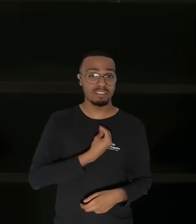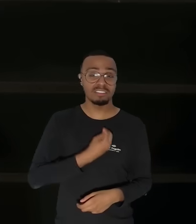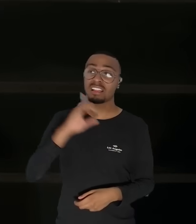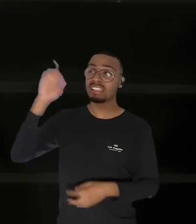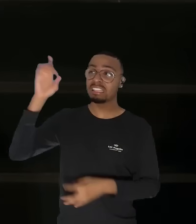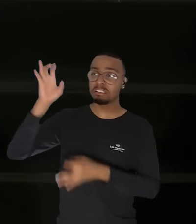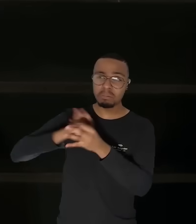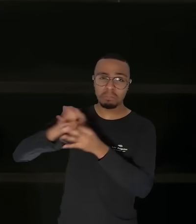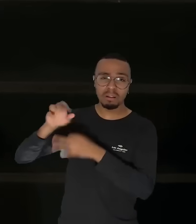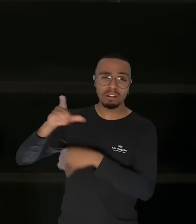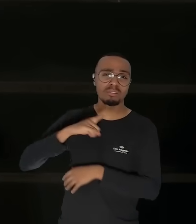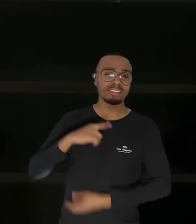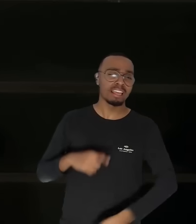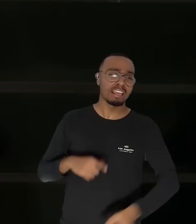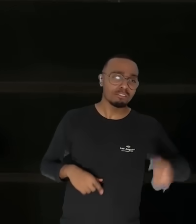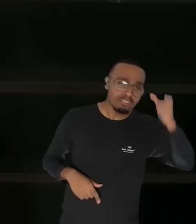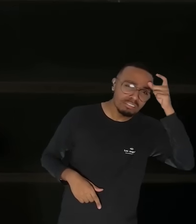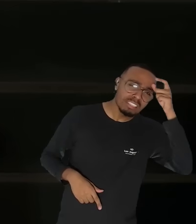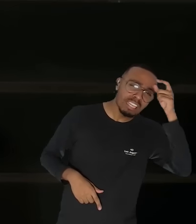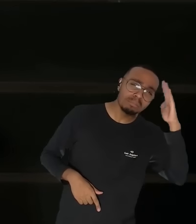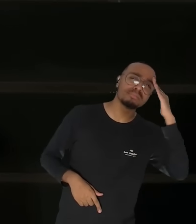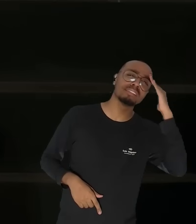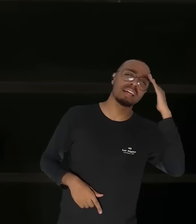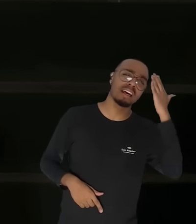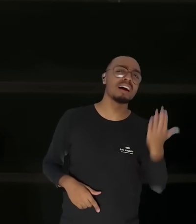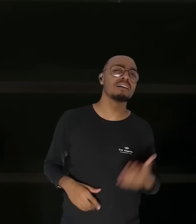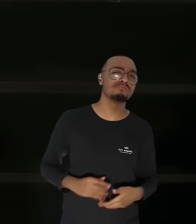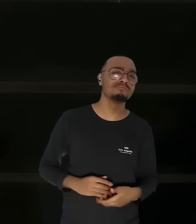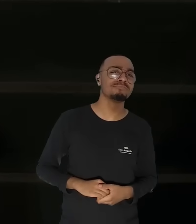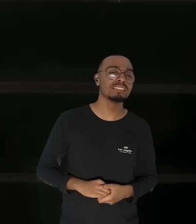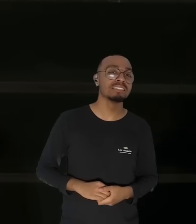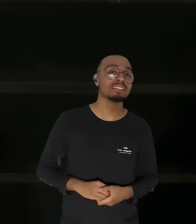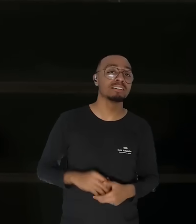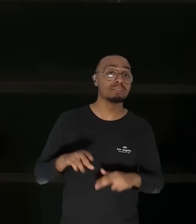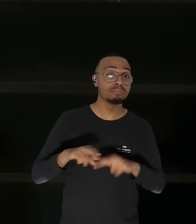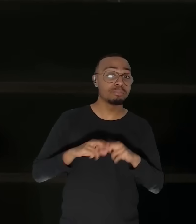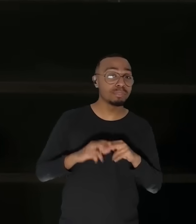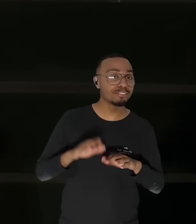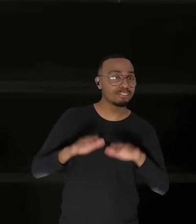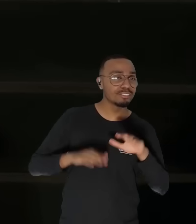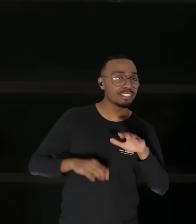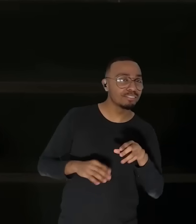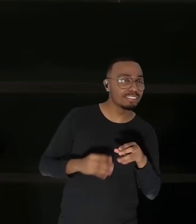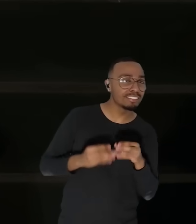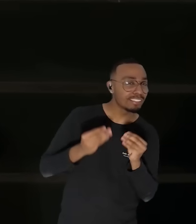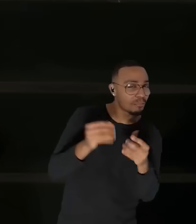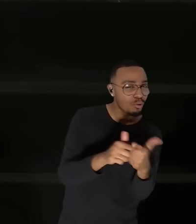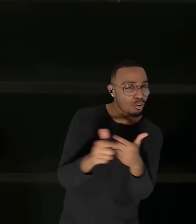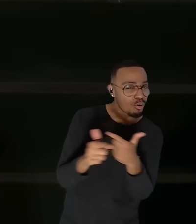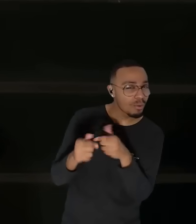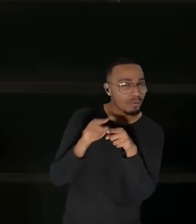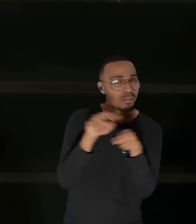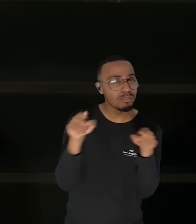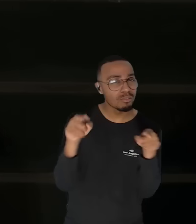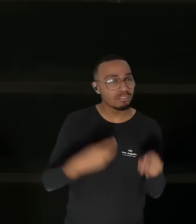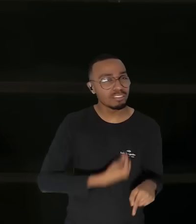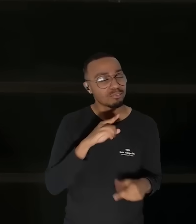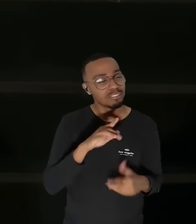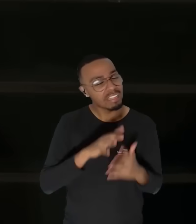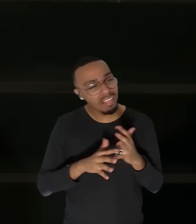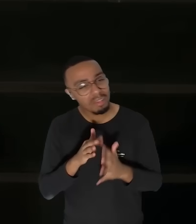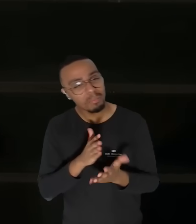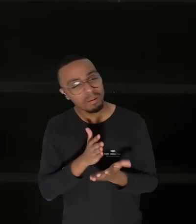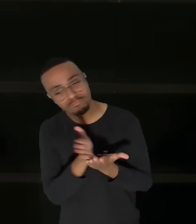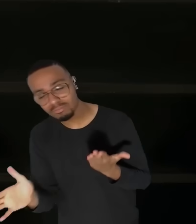Quando você tiver uma crise na sua alma, guarde a palavra. Quando você tiver vontade de chorar, chore. Mas